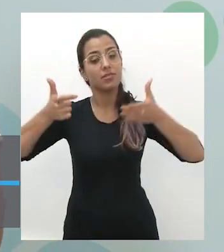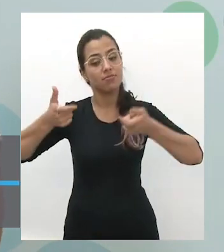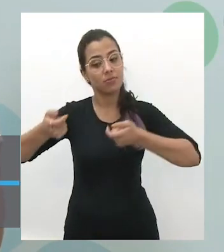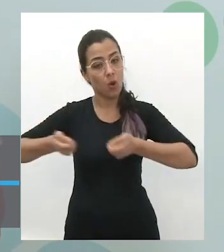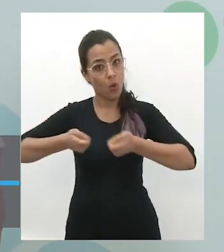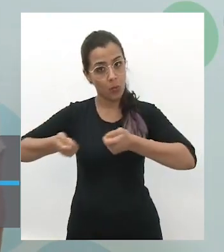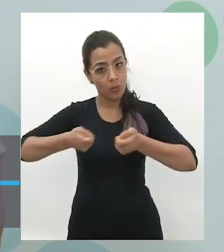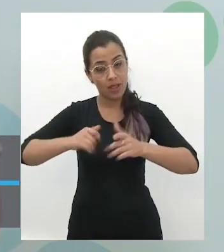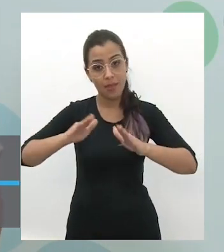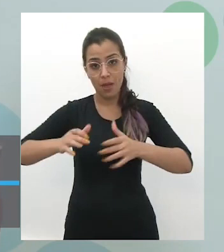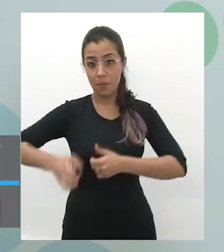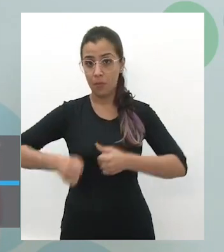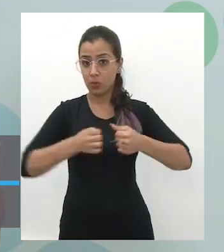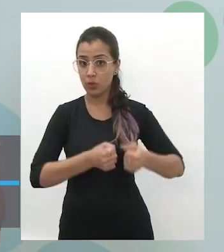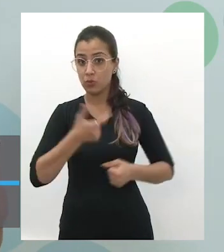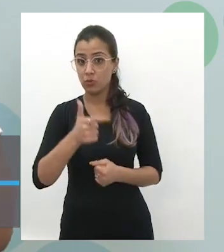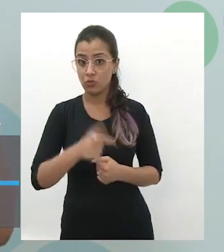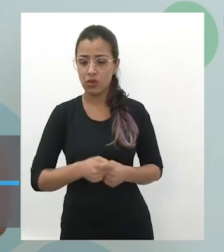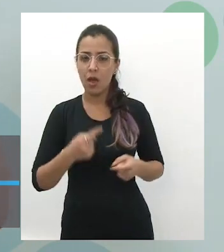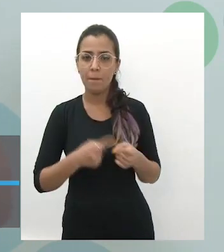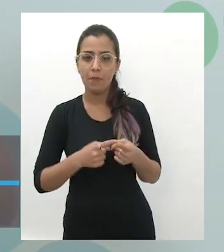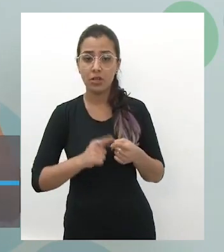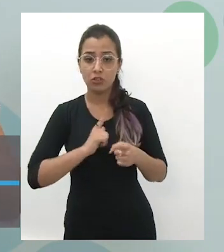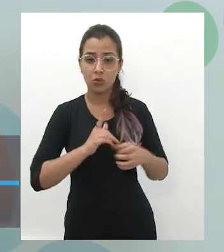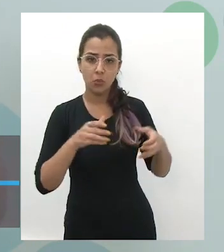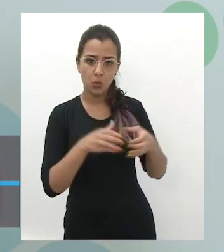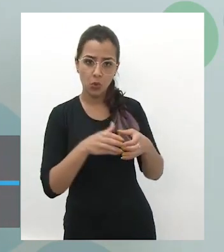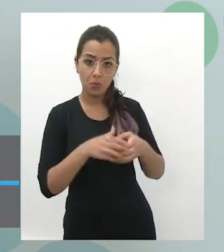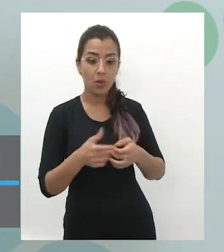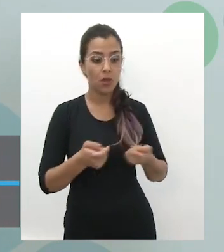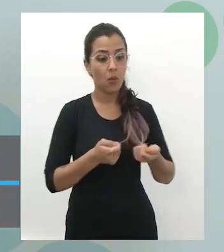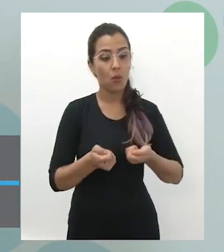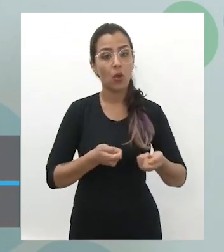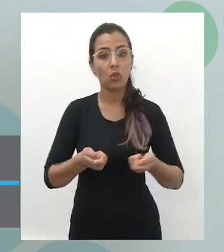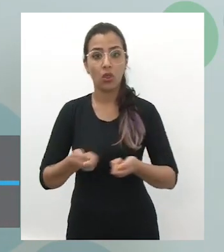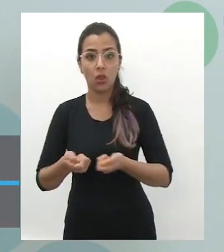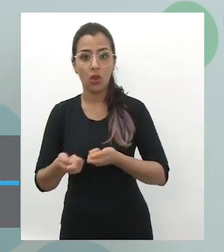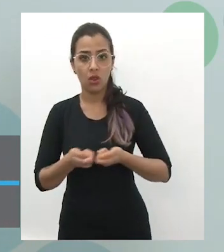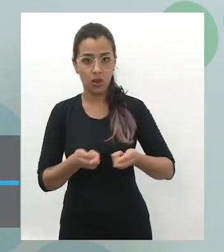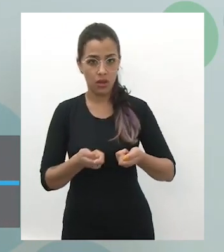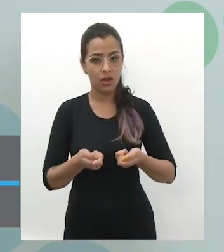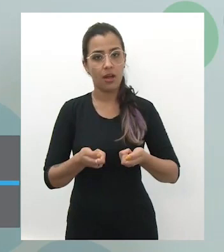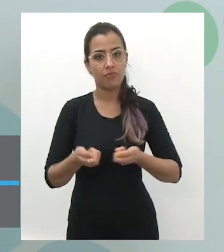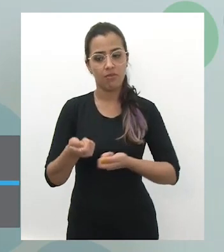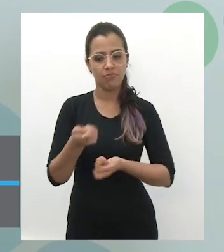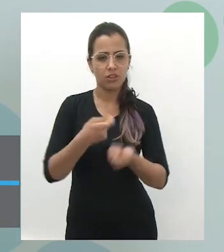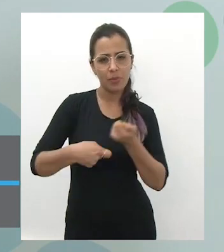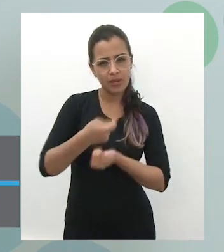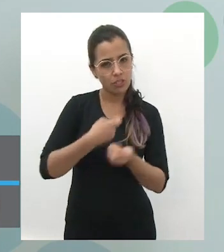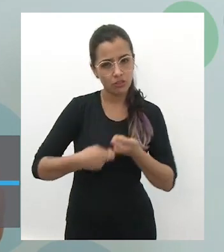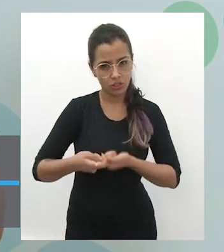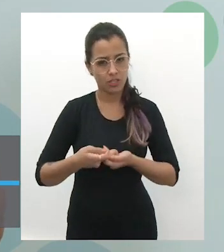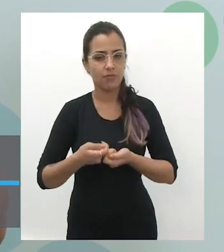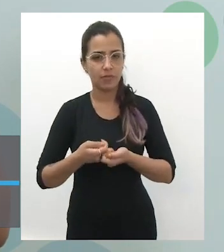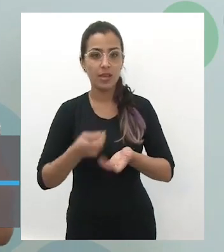esses paters, né, que são os patrícios? São eles que sempre vão comandar ali as questões administrativas, eles